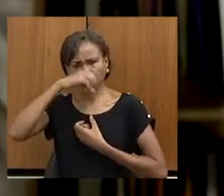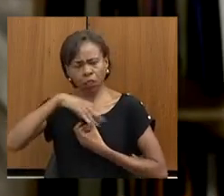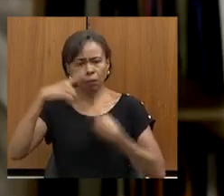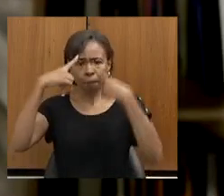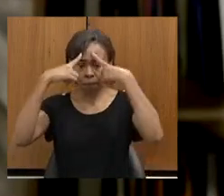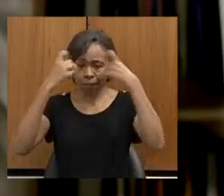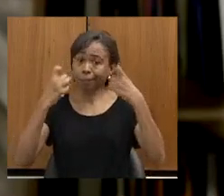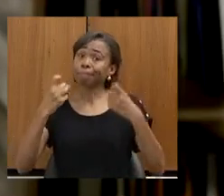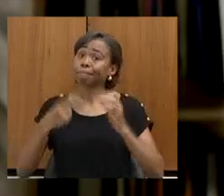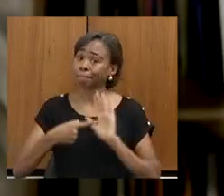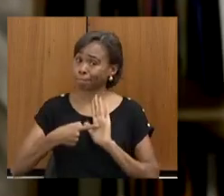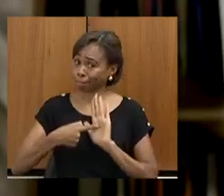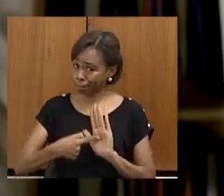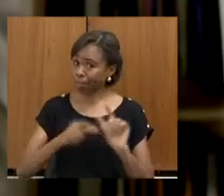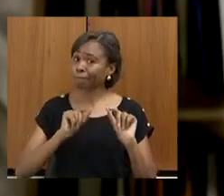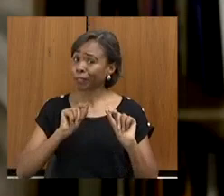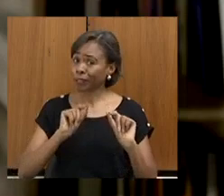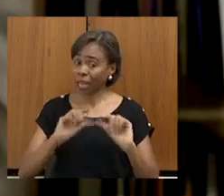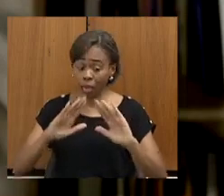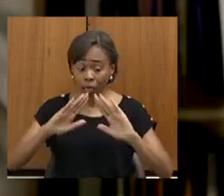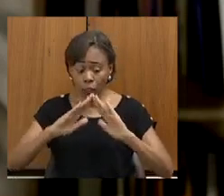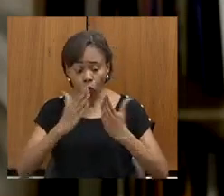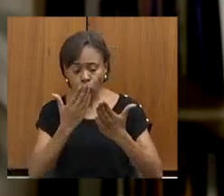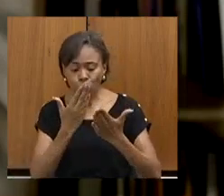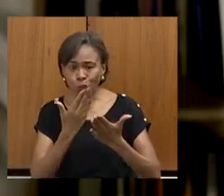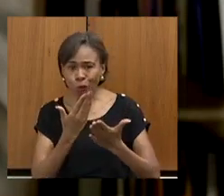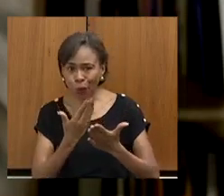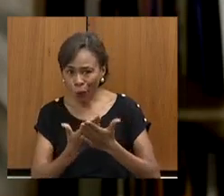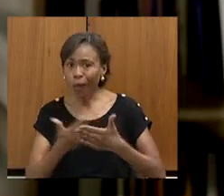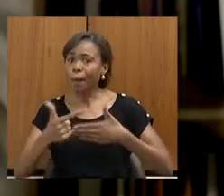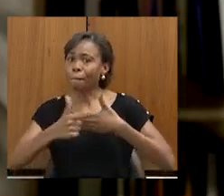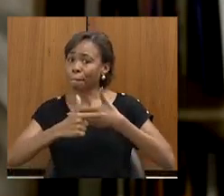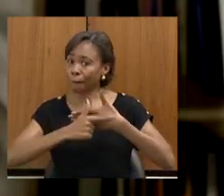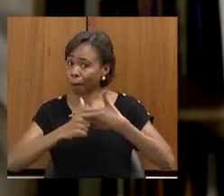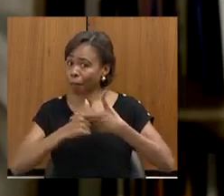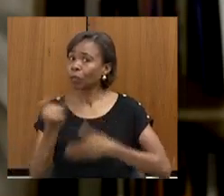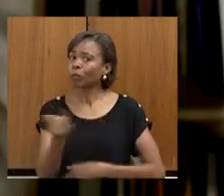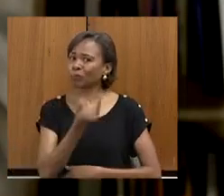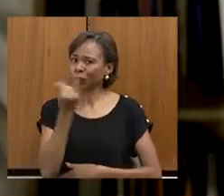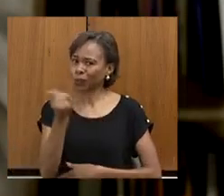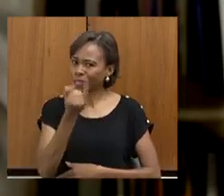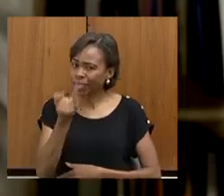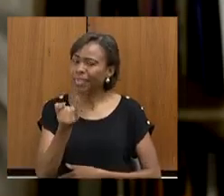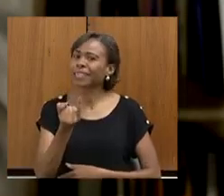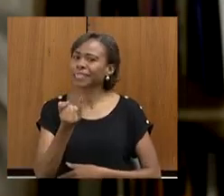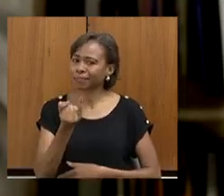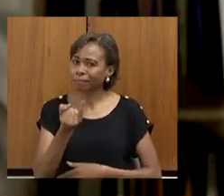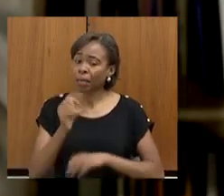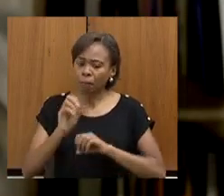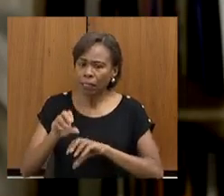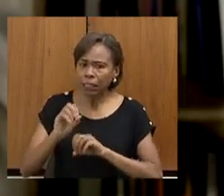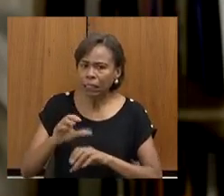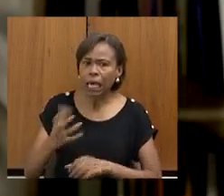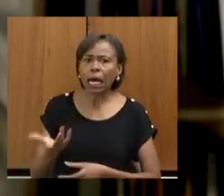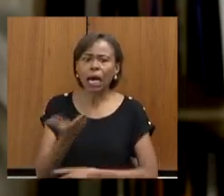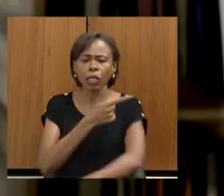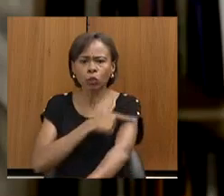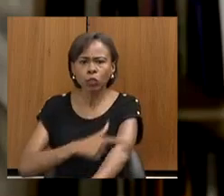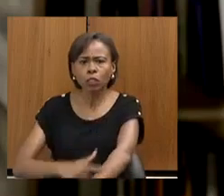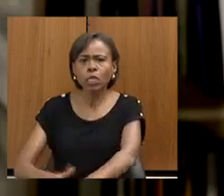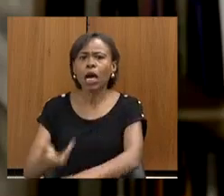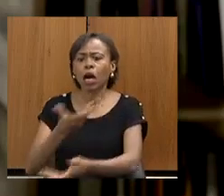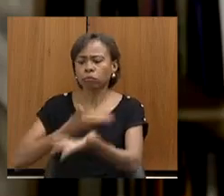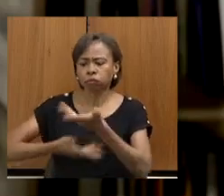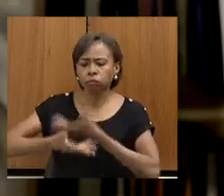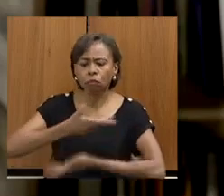escola tem um papel decisivo na educação, na formação dos hábitos, do convívio, da vida